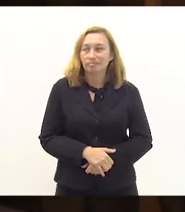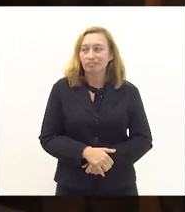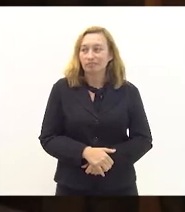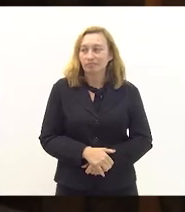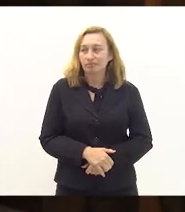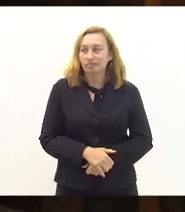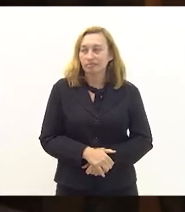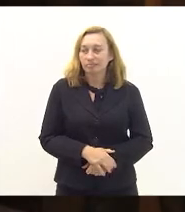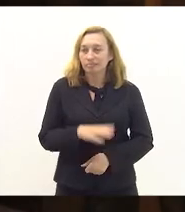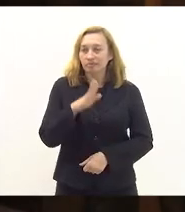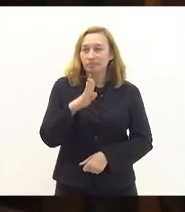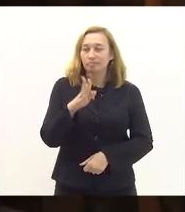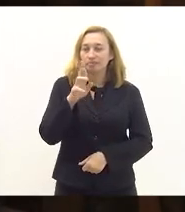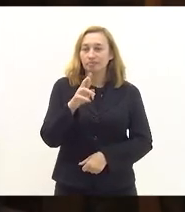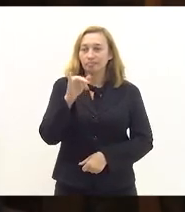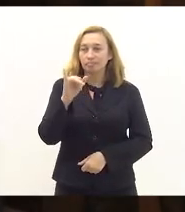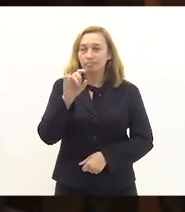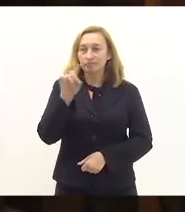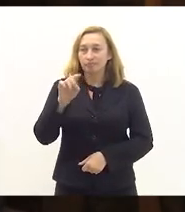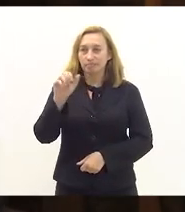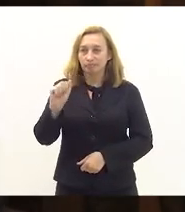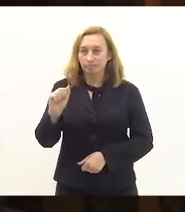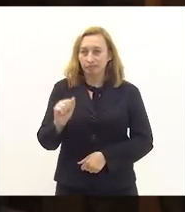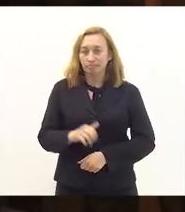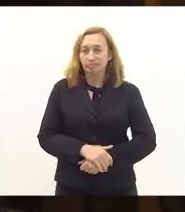O Brizola